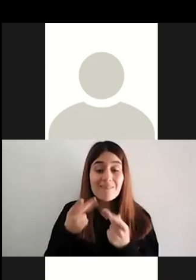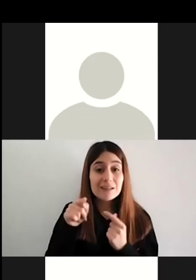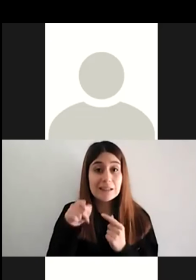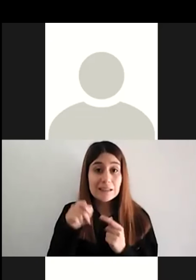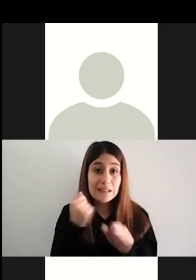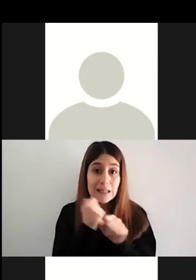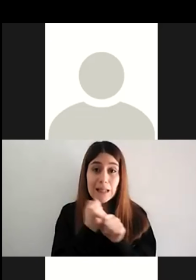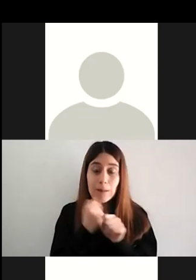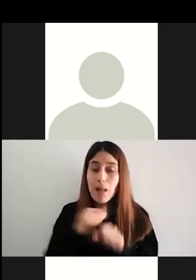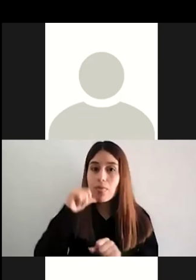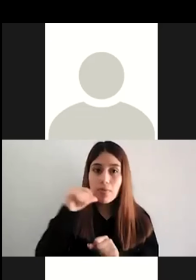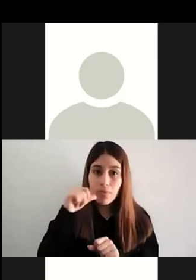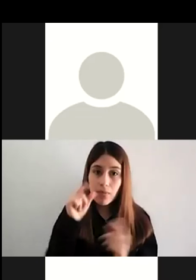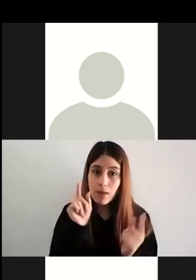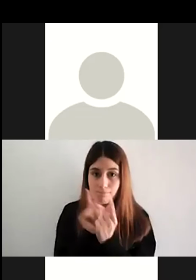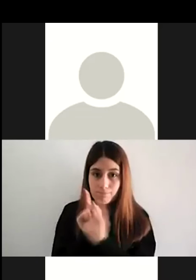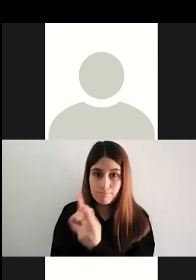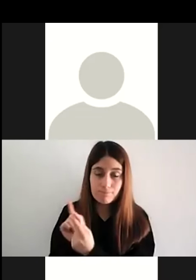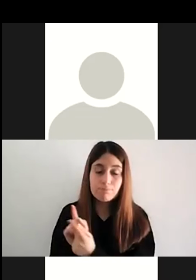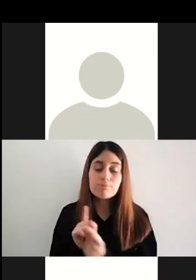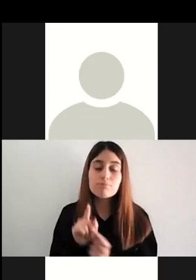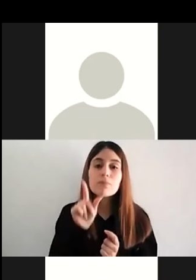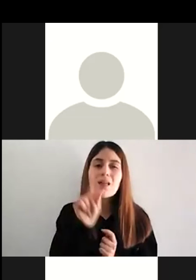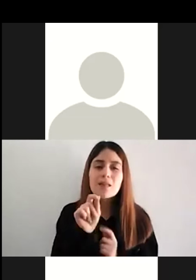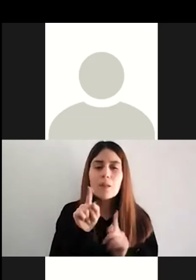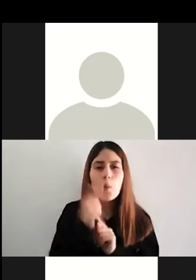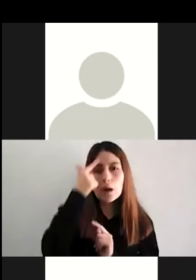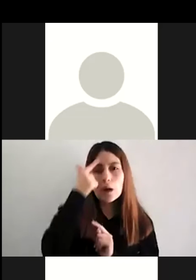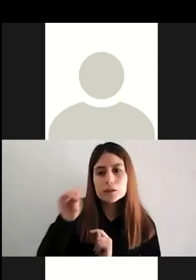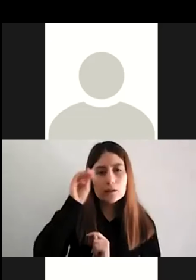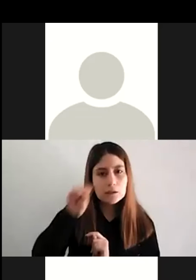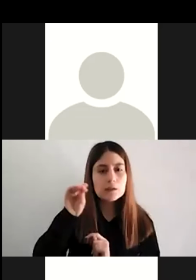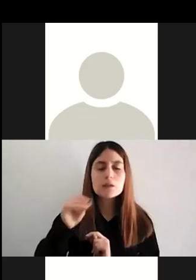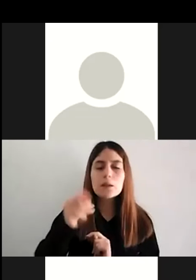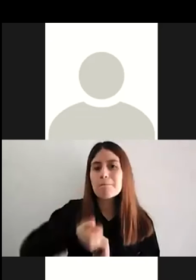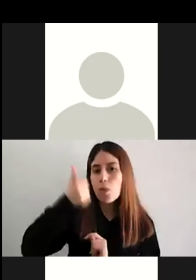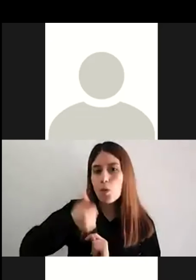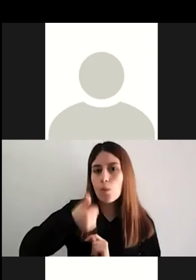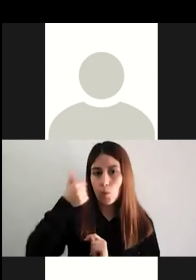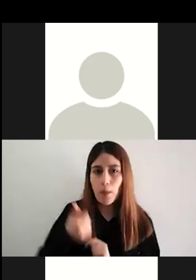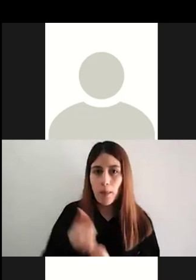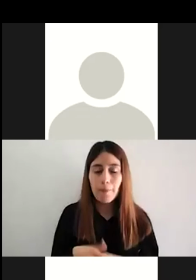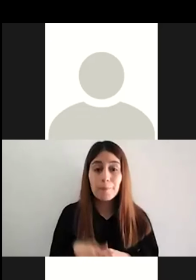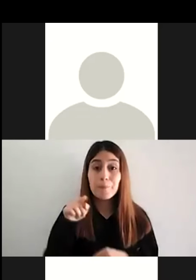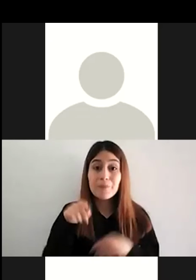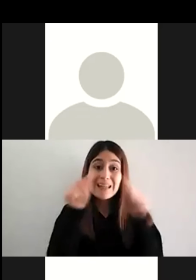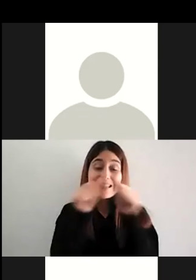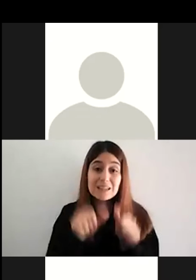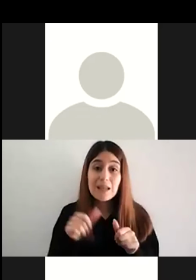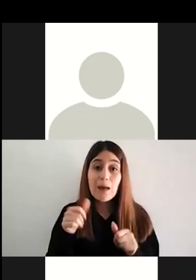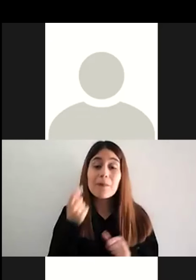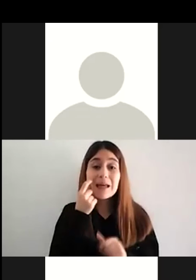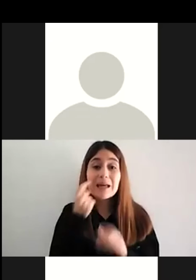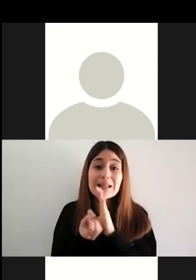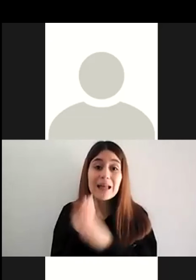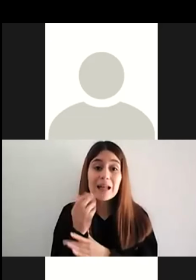processos continuamente e o aporte de novas sugestões de melhoria. Este sistema está a ser desenvolvido